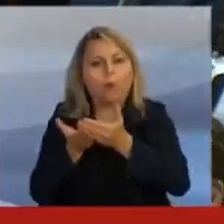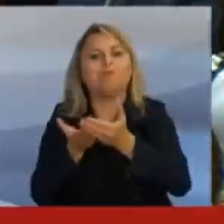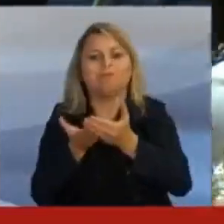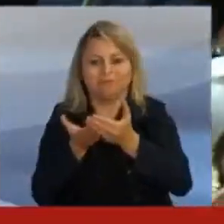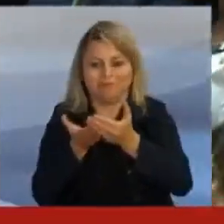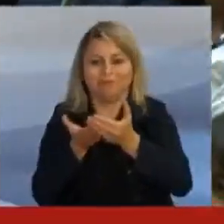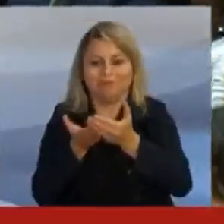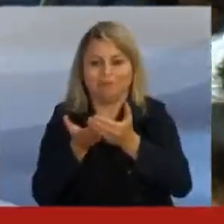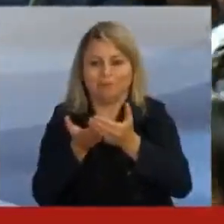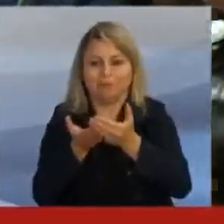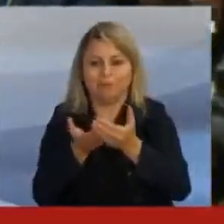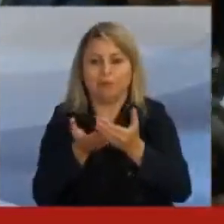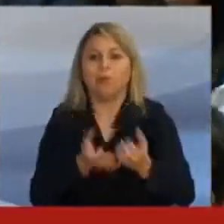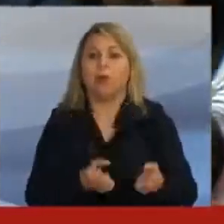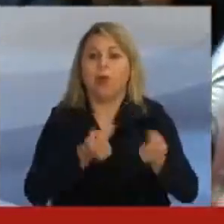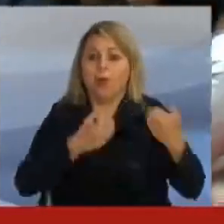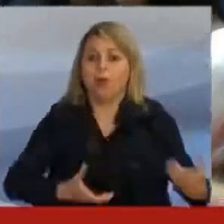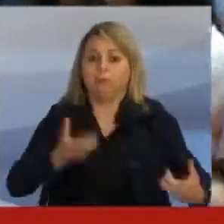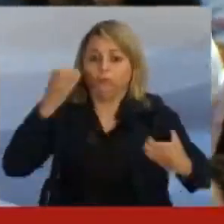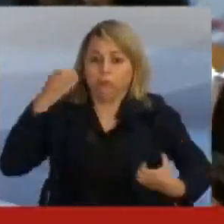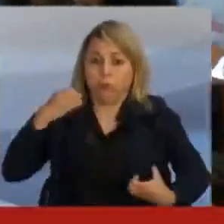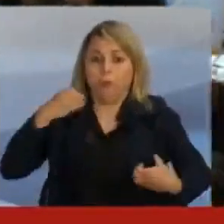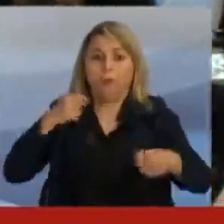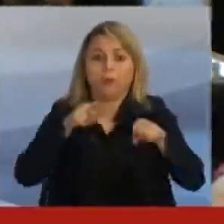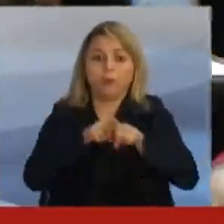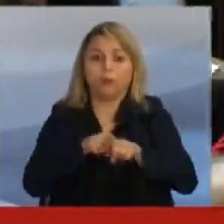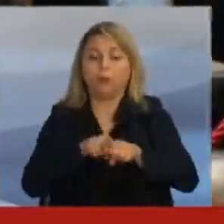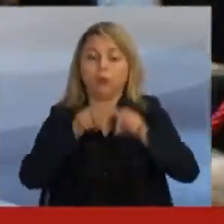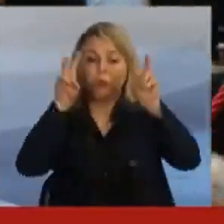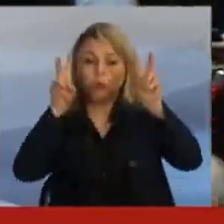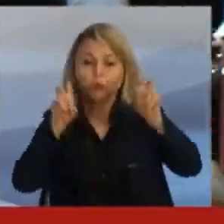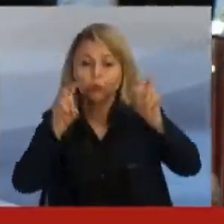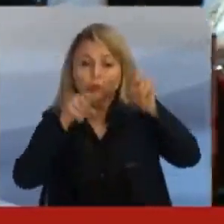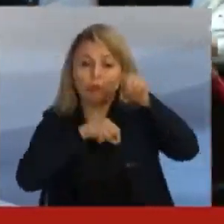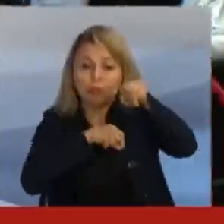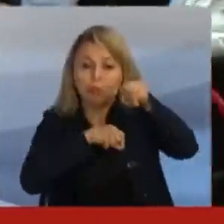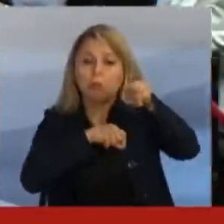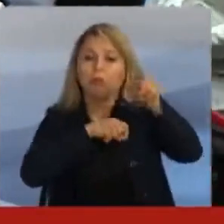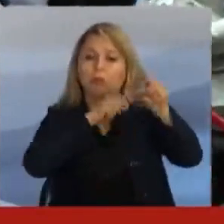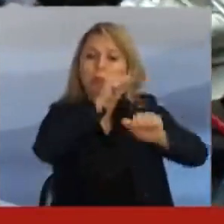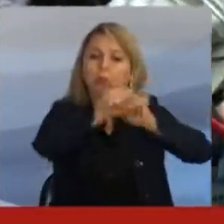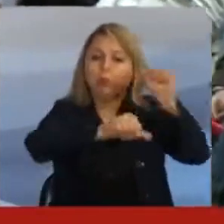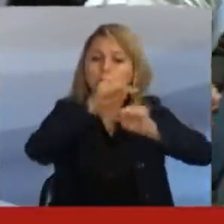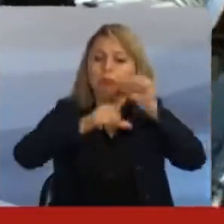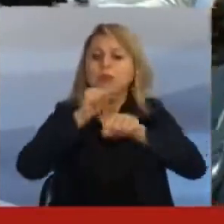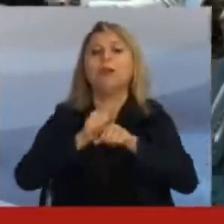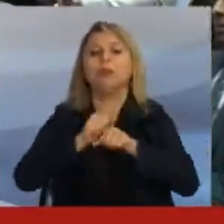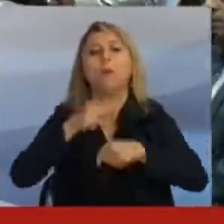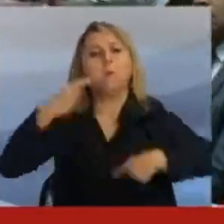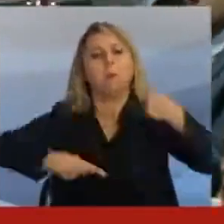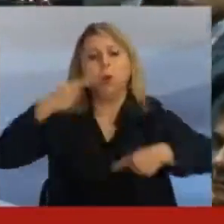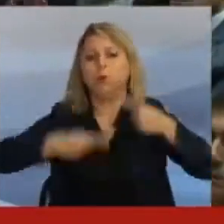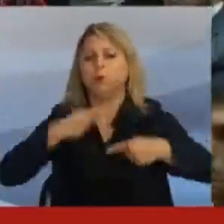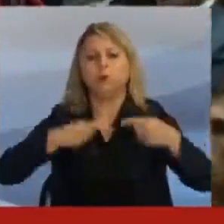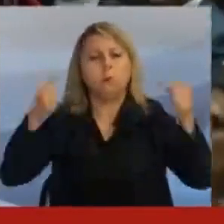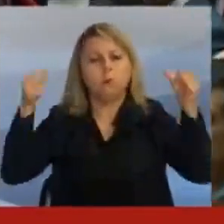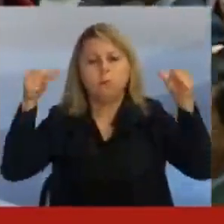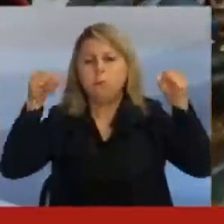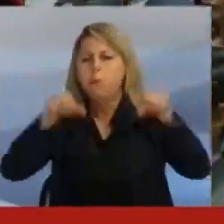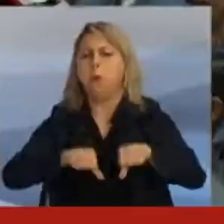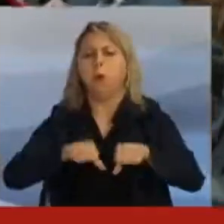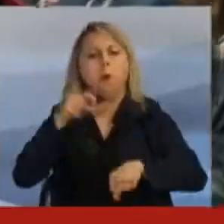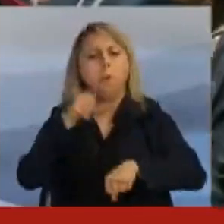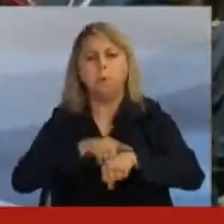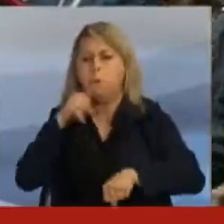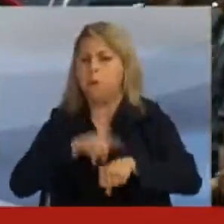assumiu o governo de Minas e uma Situação de total descrença com a política em um dos piores momentos